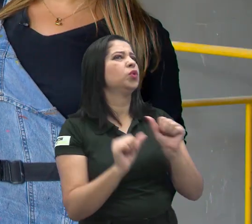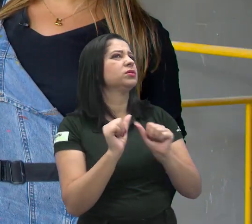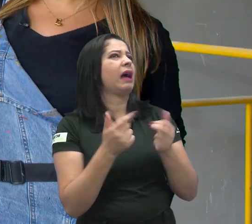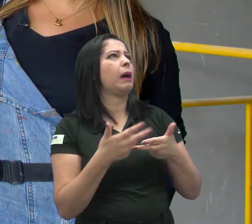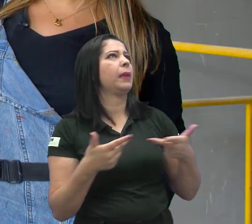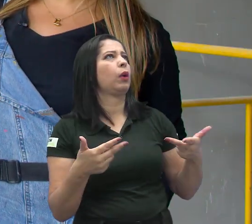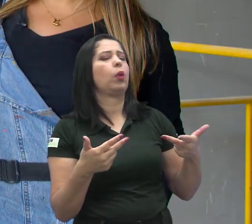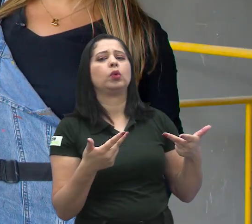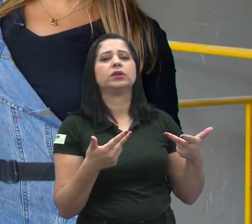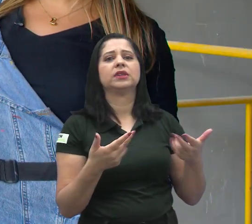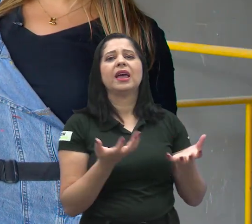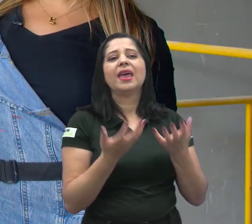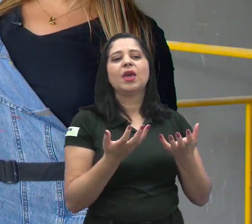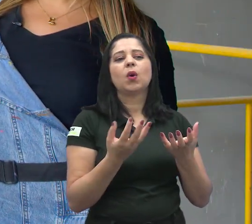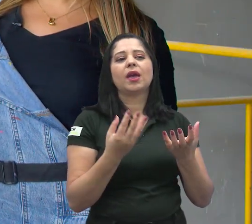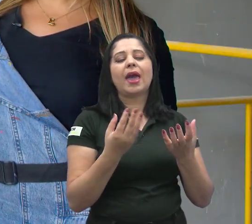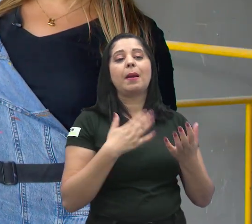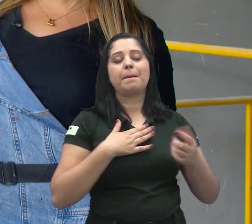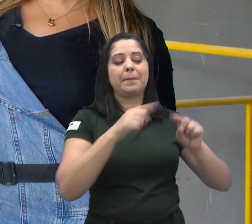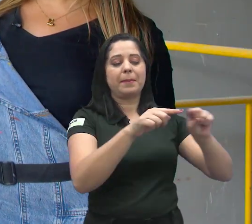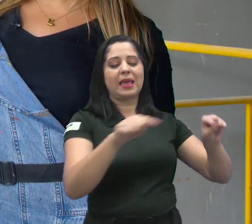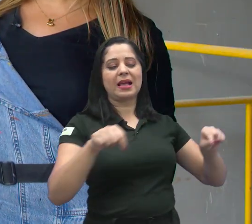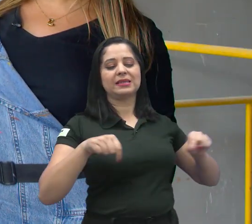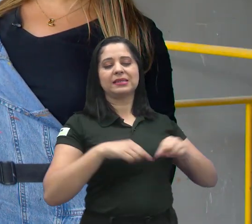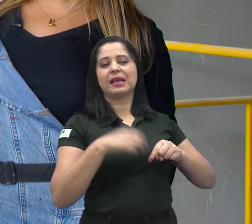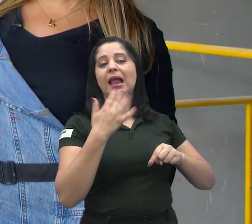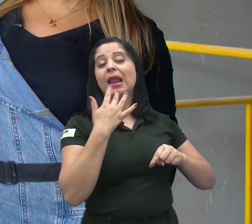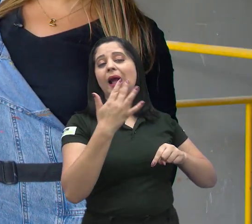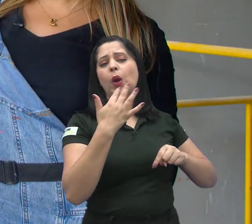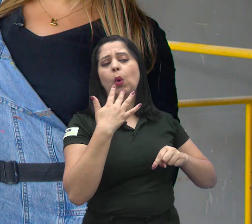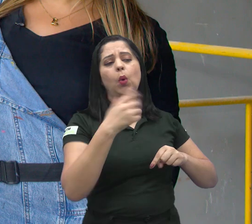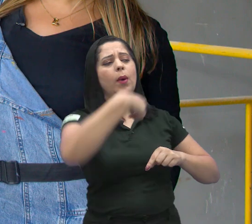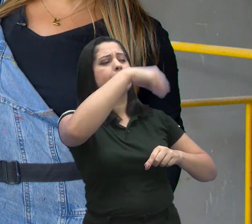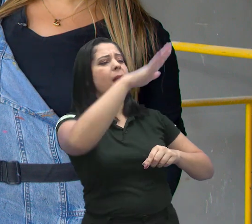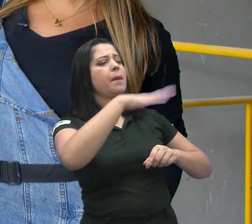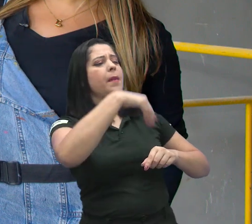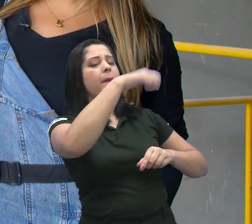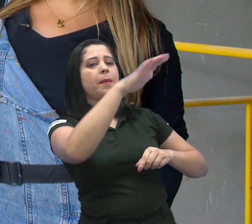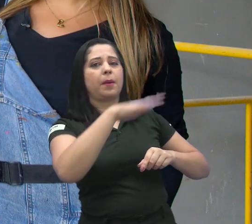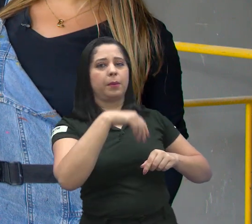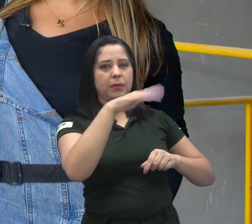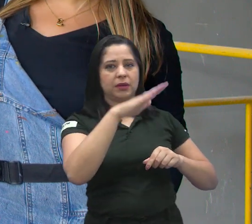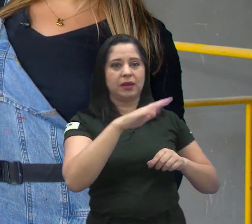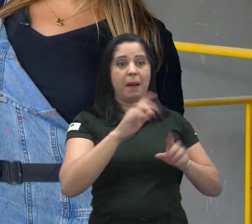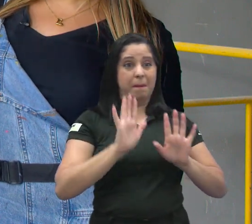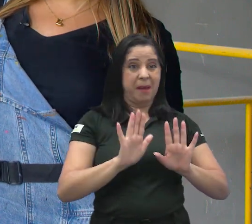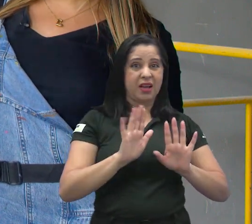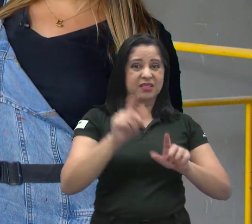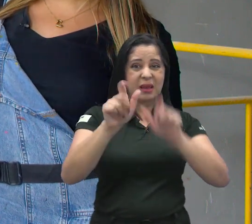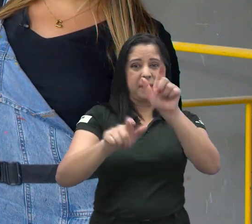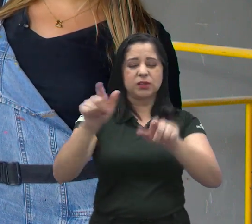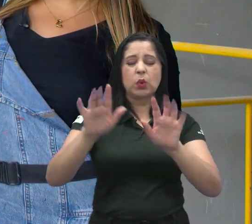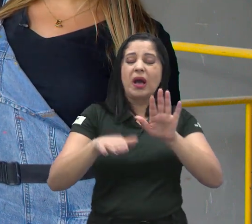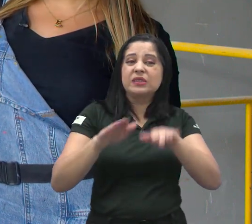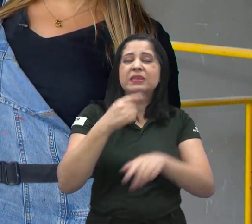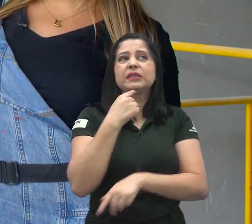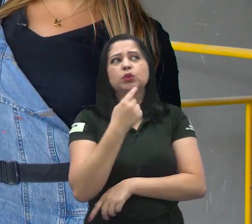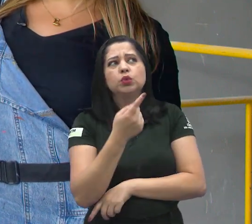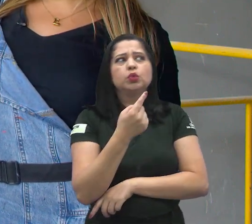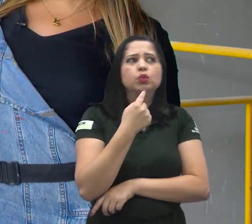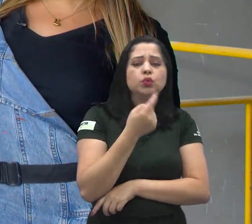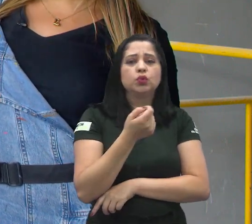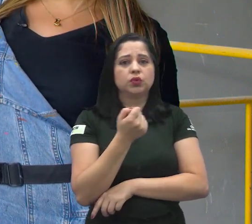coisa, quero colocar um pouquinho de cor na minha sala, o que você pode falar para as pessoas que às vezes estão em dúvida, assim, o que eu posso fazer,